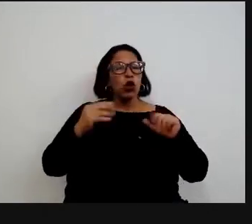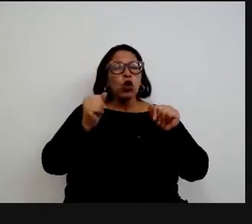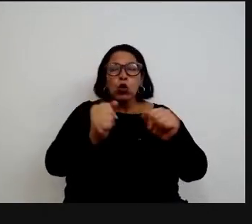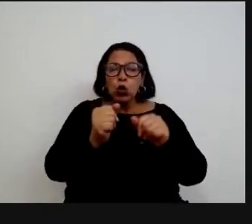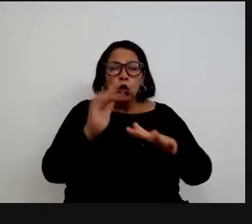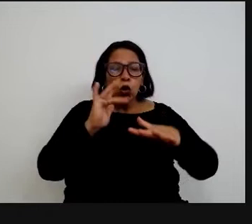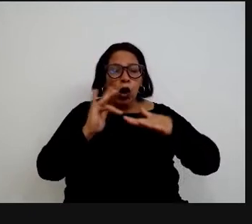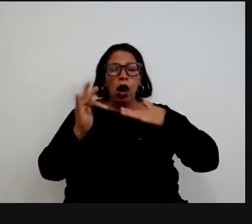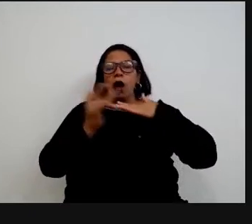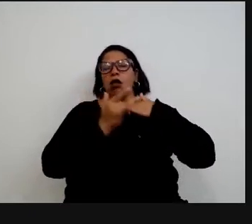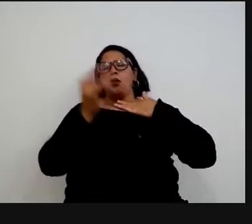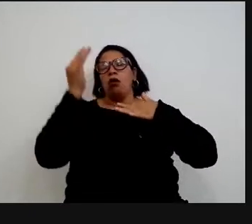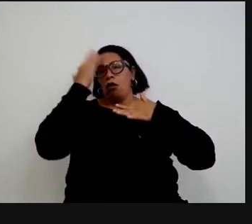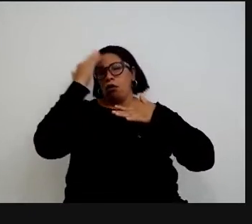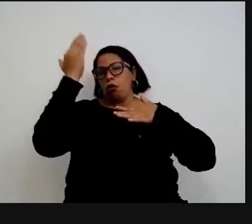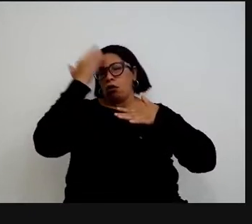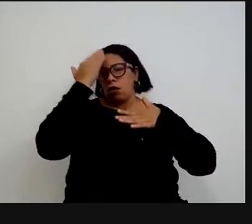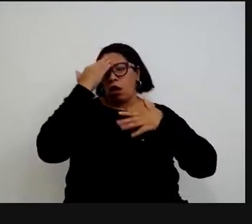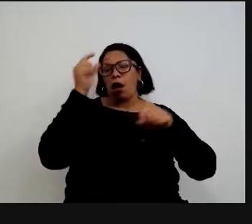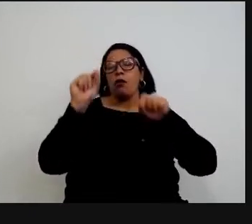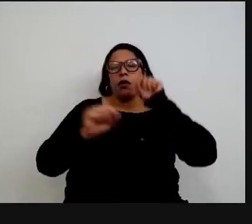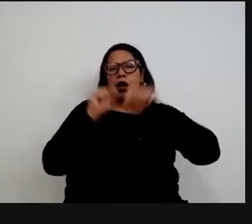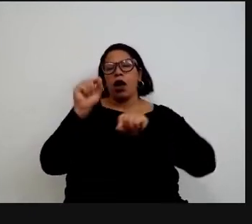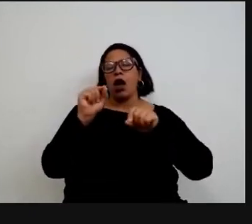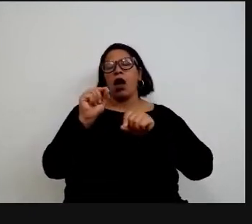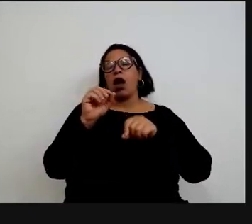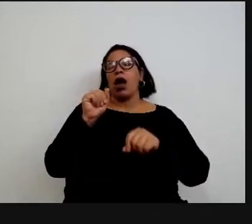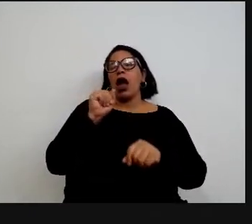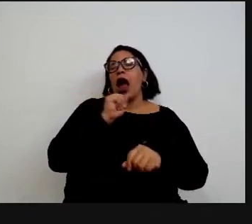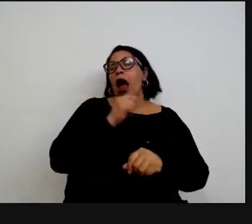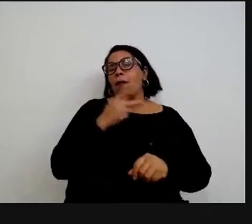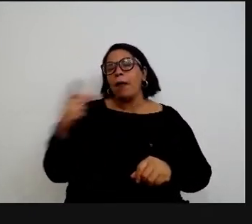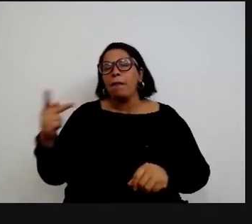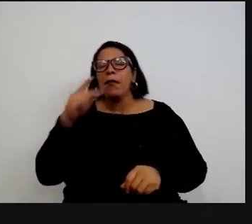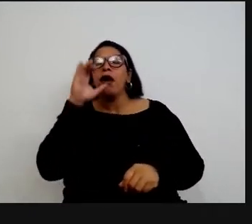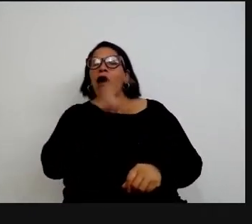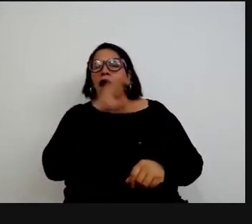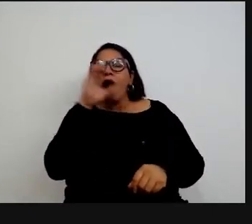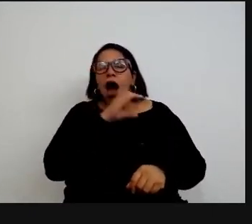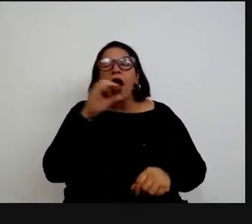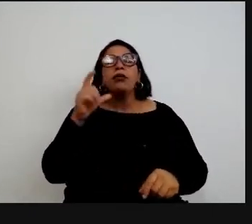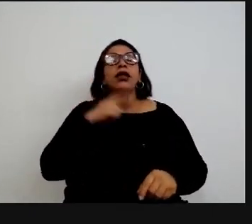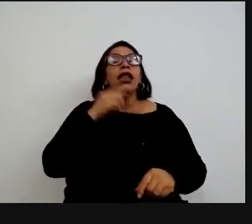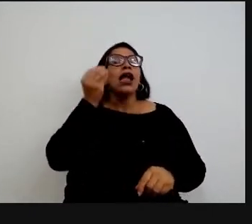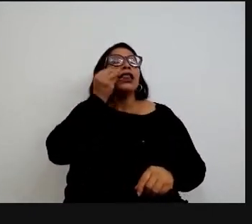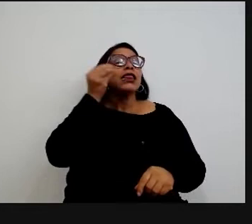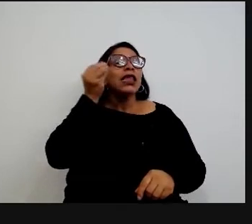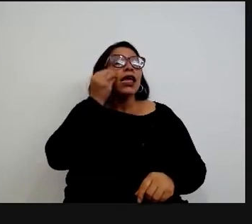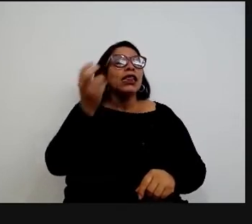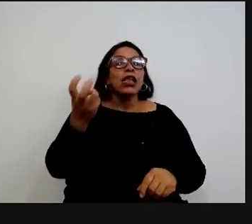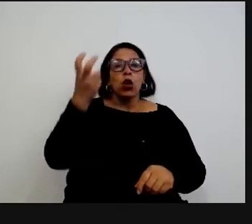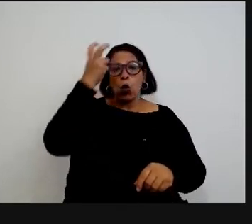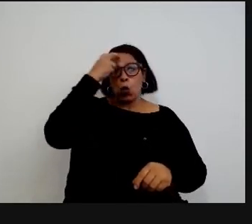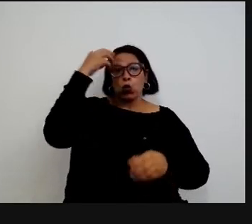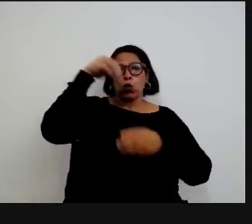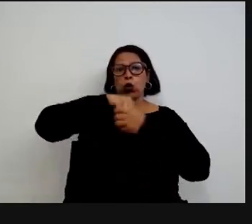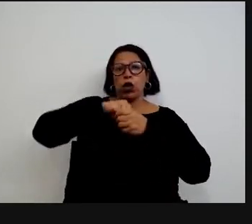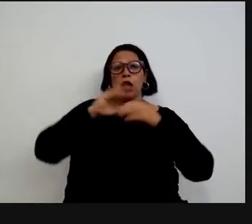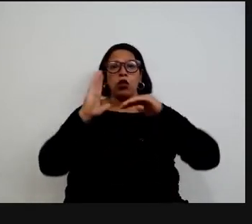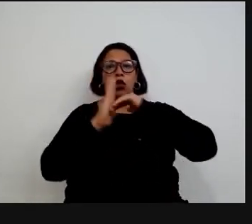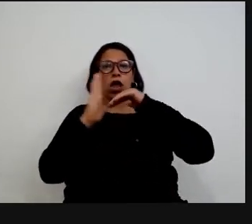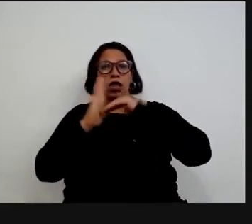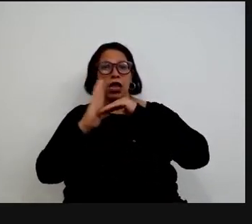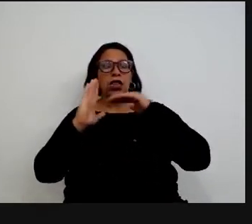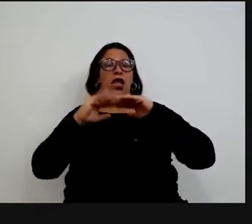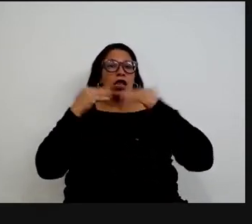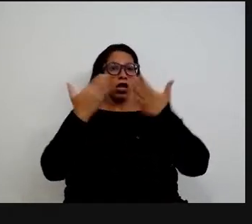em tudo o que está acontecendo nessas questões dos aplicativos rápidos e tudo mais, e está tentando levar essa cultura para nós,